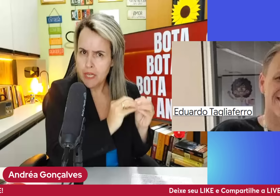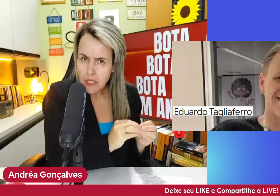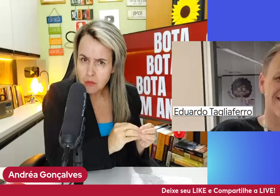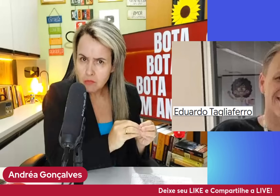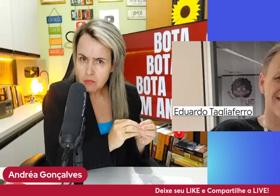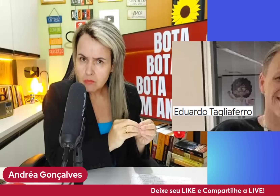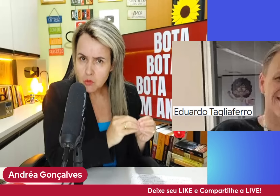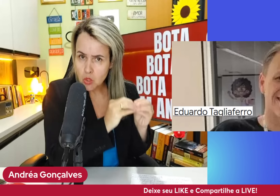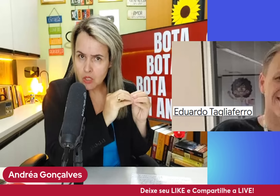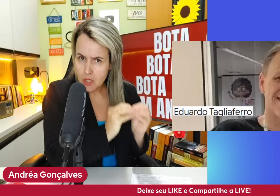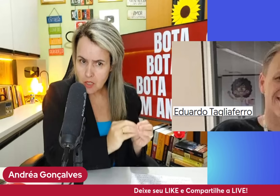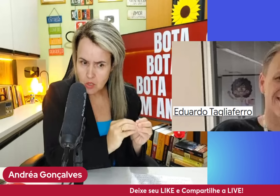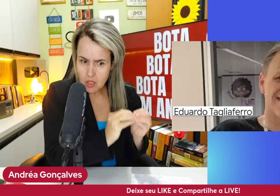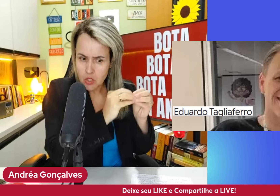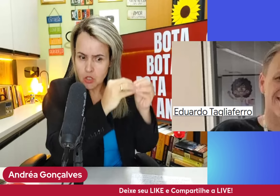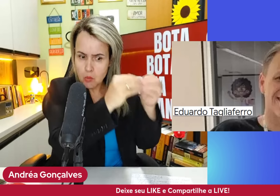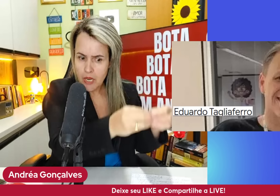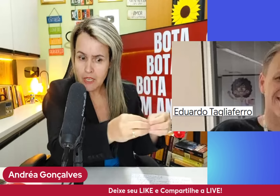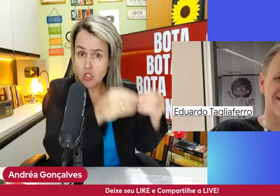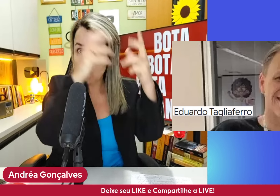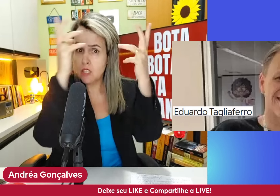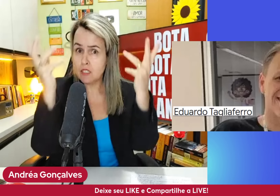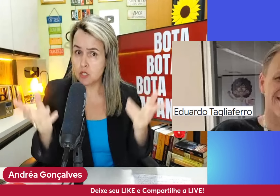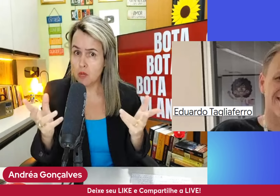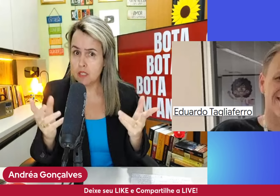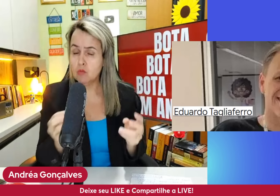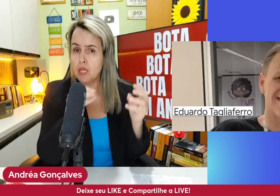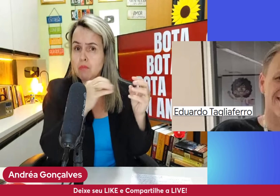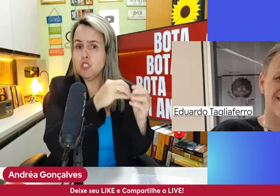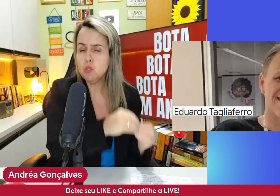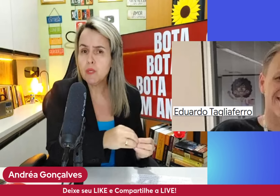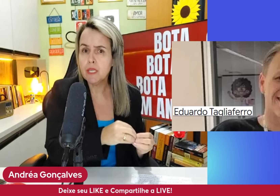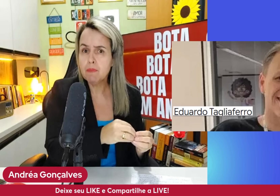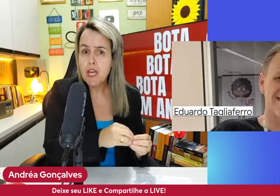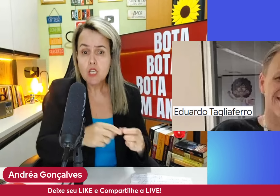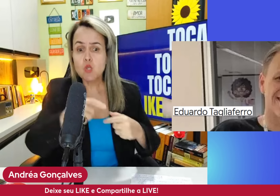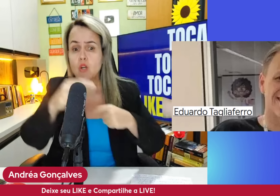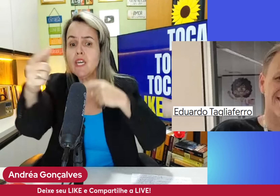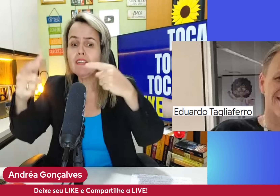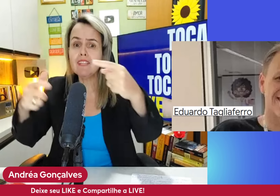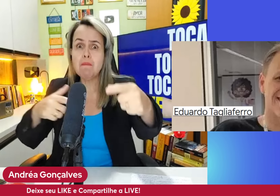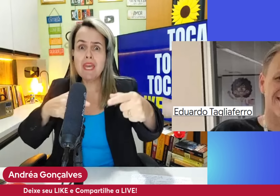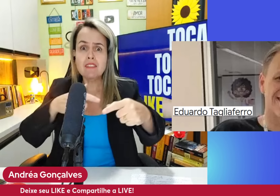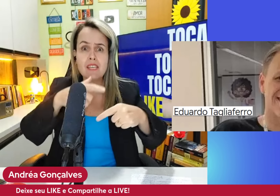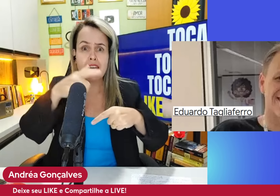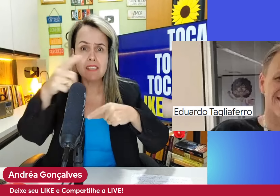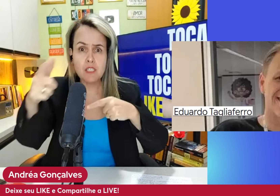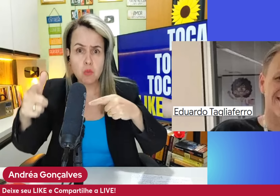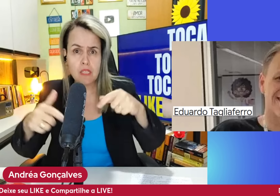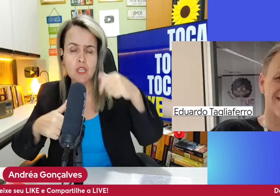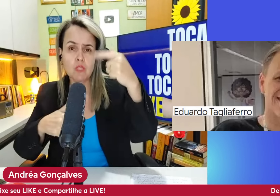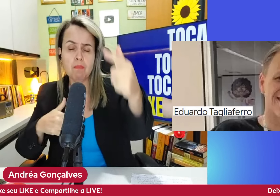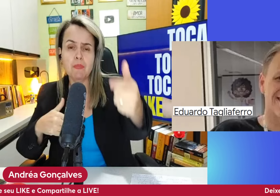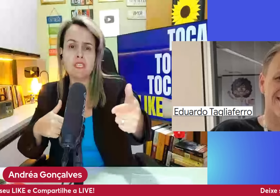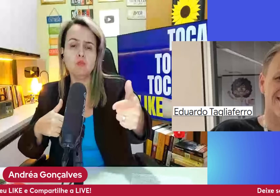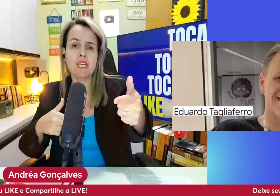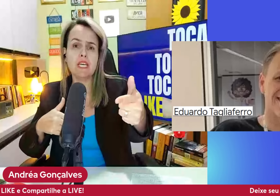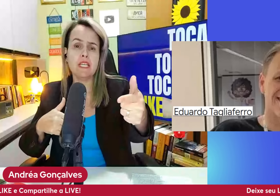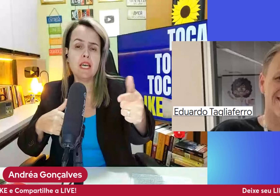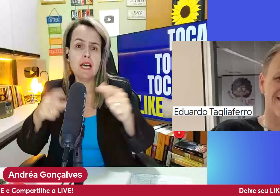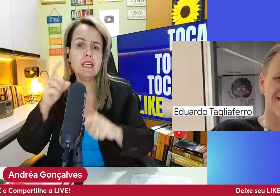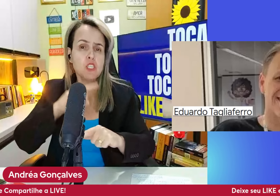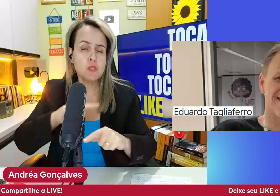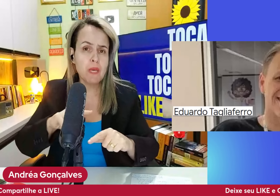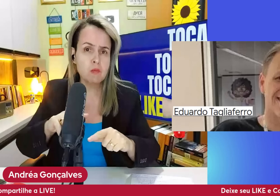demitiu ele no dia seguinte Alexandre Moraes diante dessa situação demitiu ele só que entrementes a essa situação da prisão